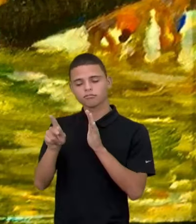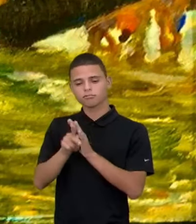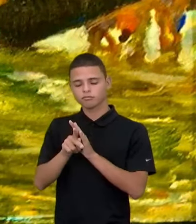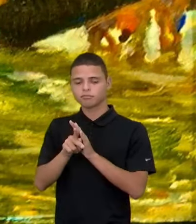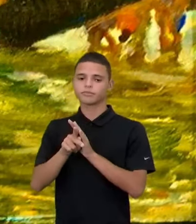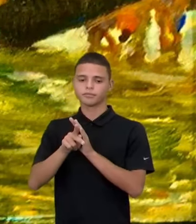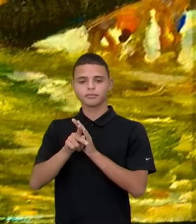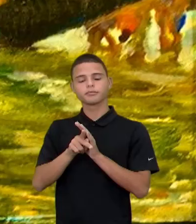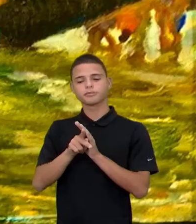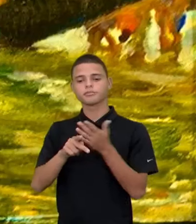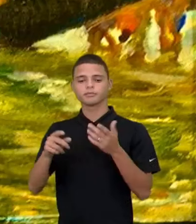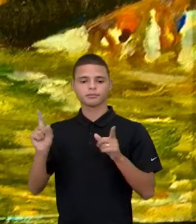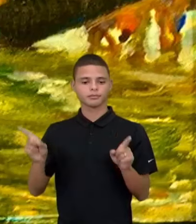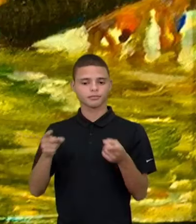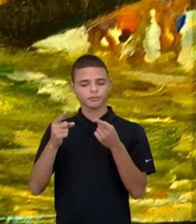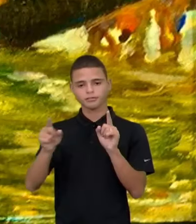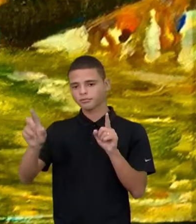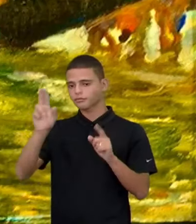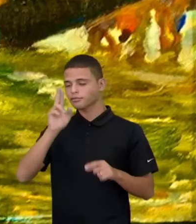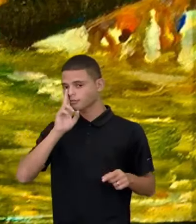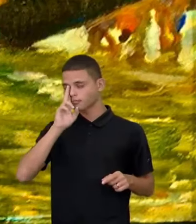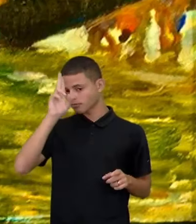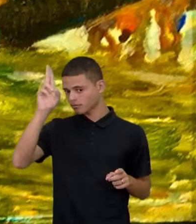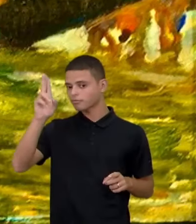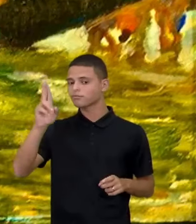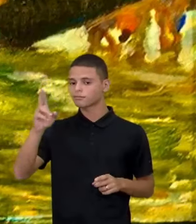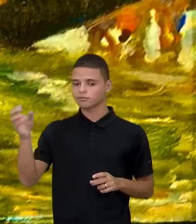forma extremamente